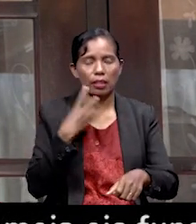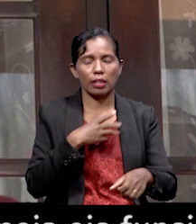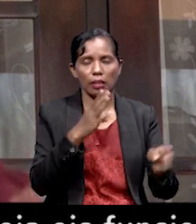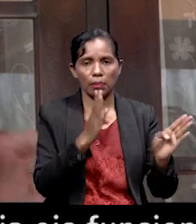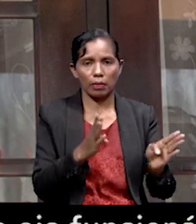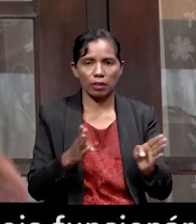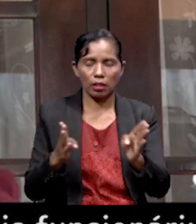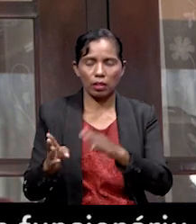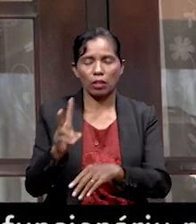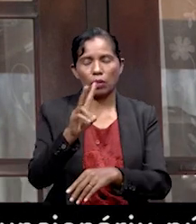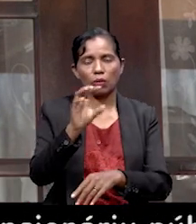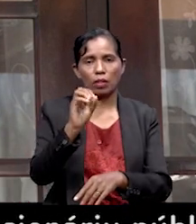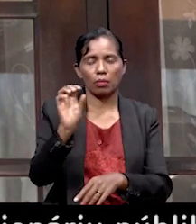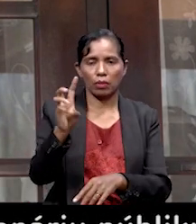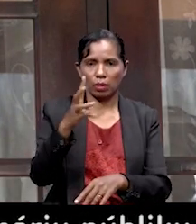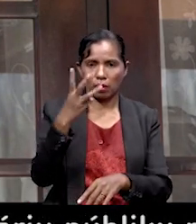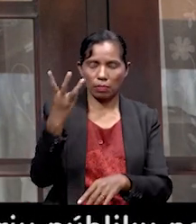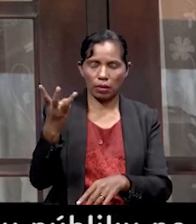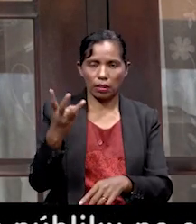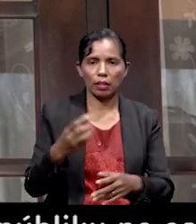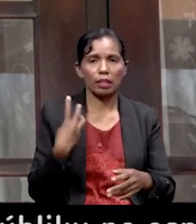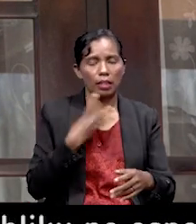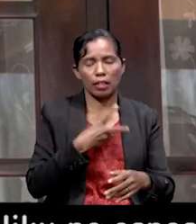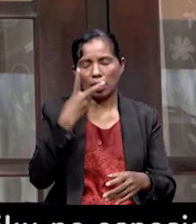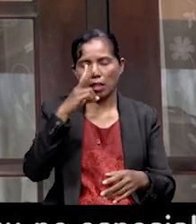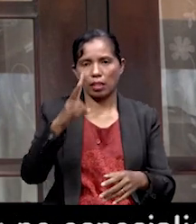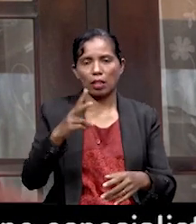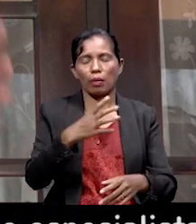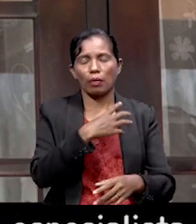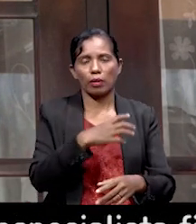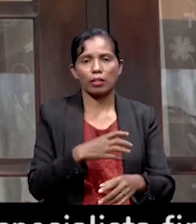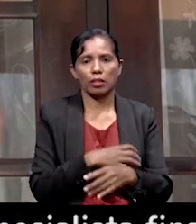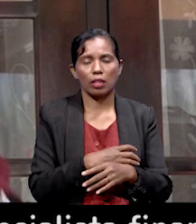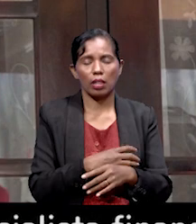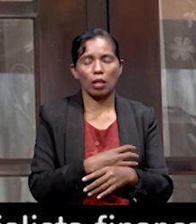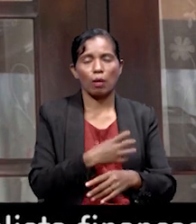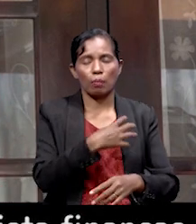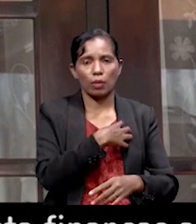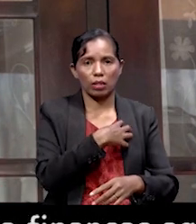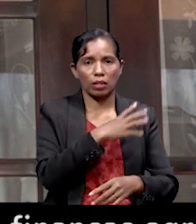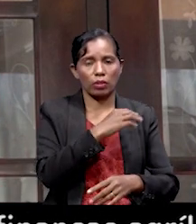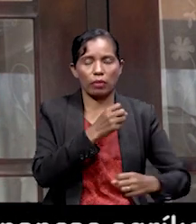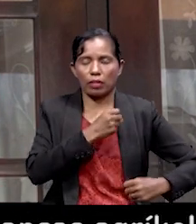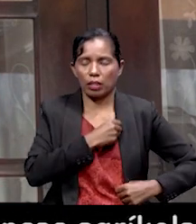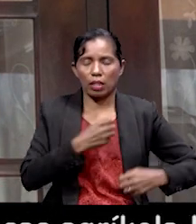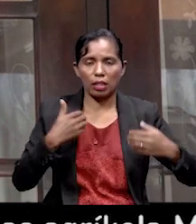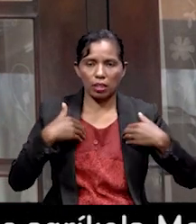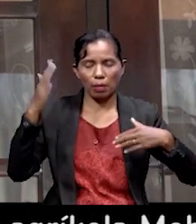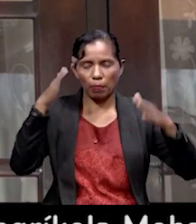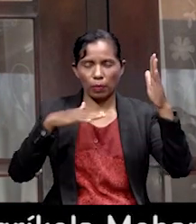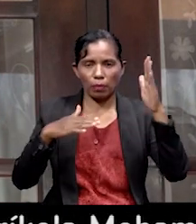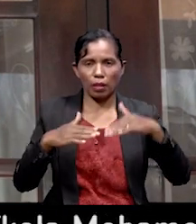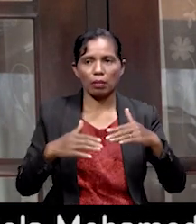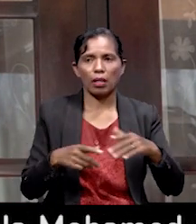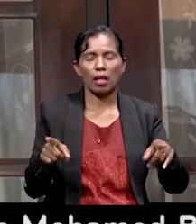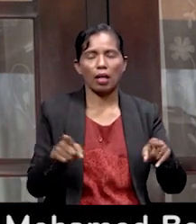desde 2006, caso me embolso. E está recatado entre Força Rona, às vezes, ia competição,